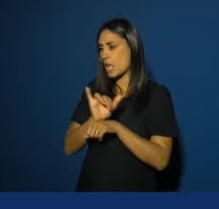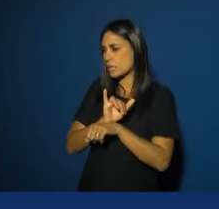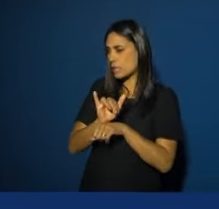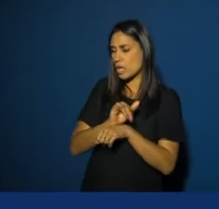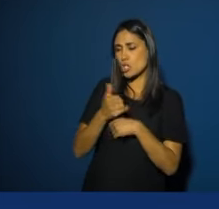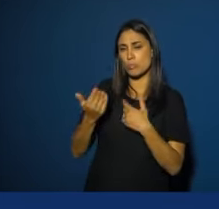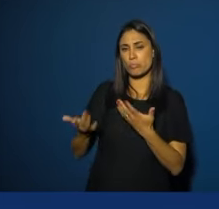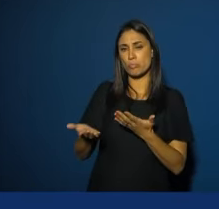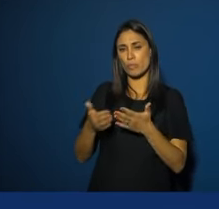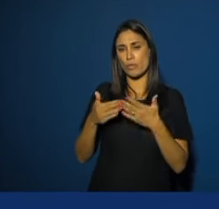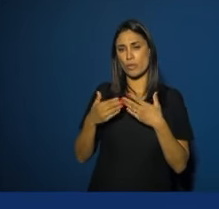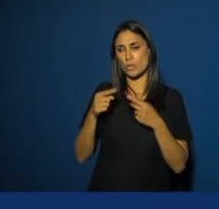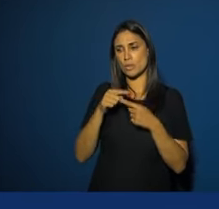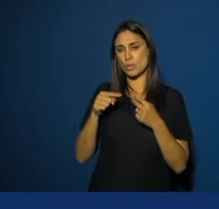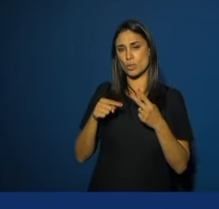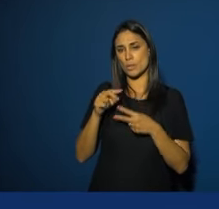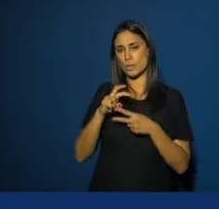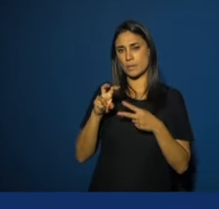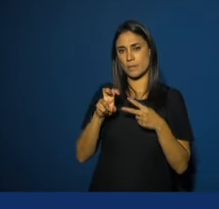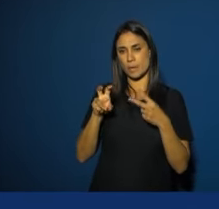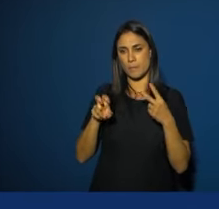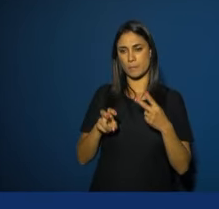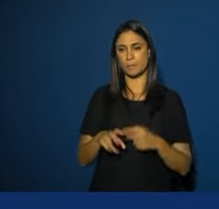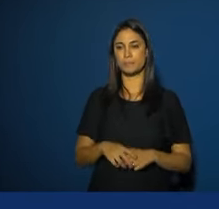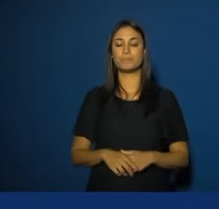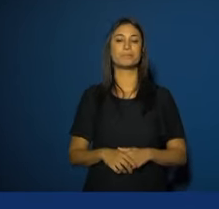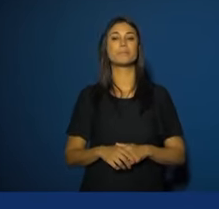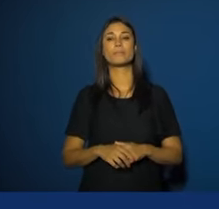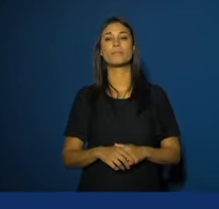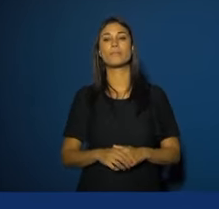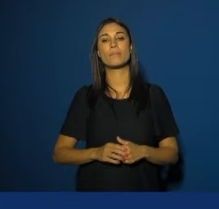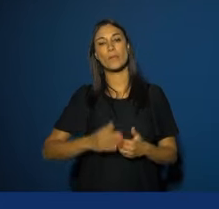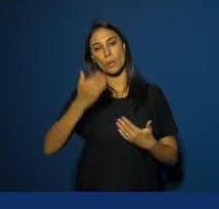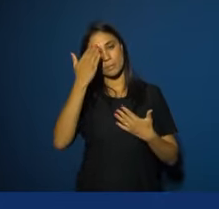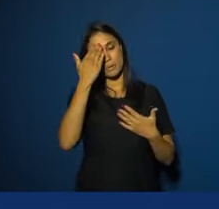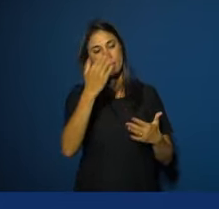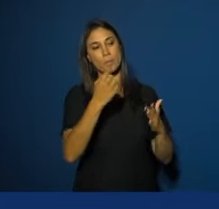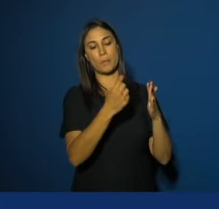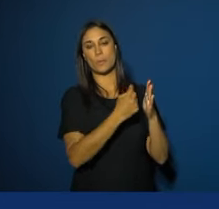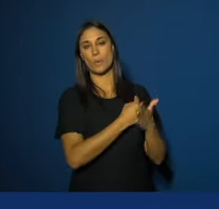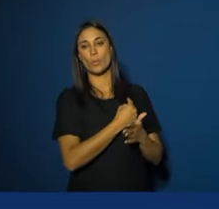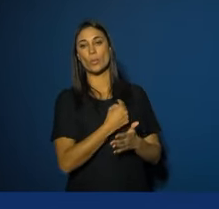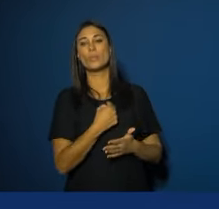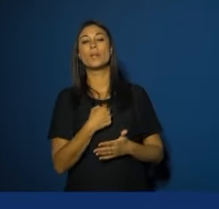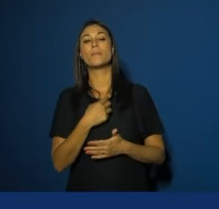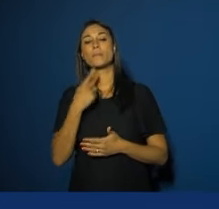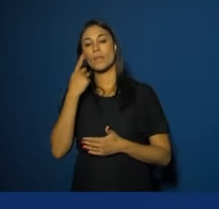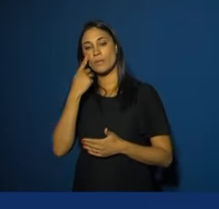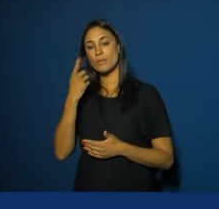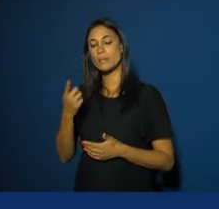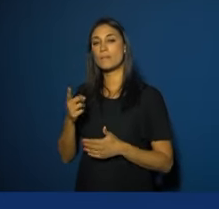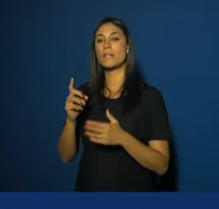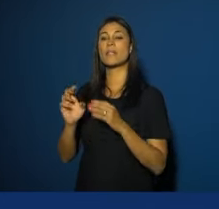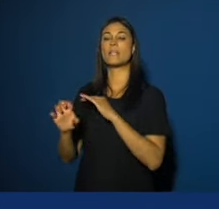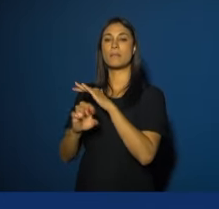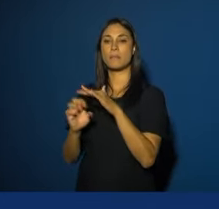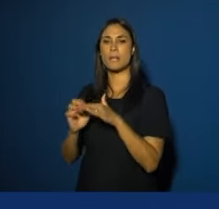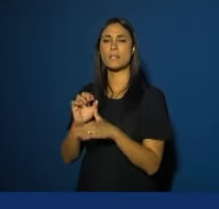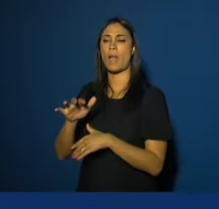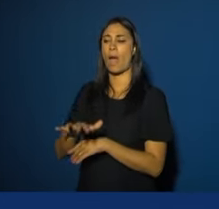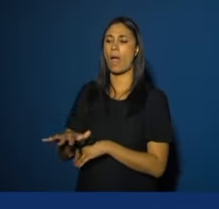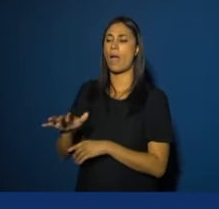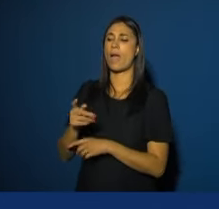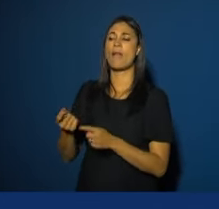Equatorial nesses dois temas. Vitório, obrigado pela pergunta. Você vê que o mercado está muito dinâmico e o